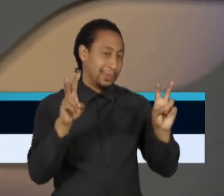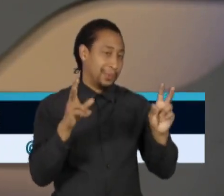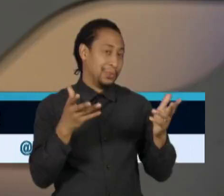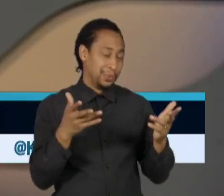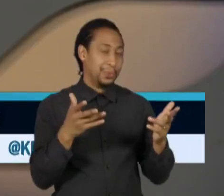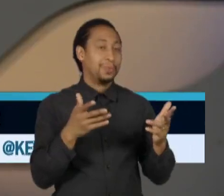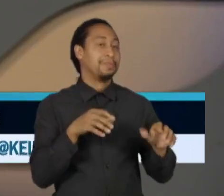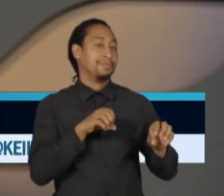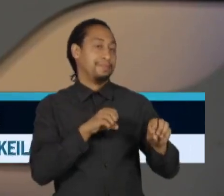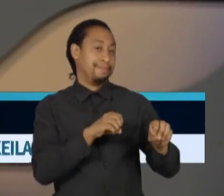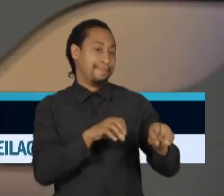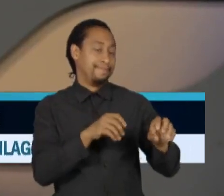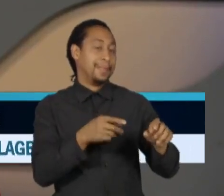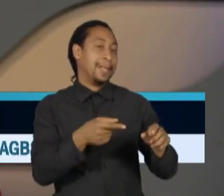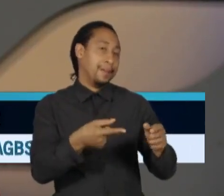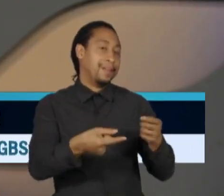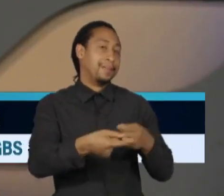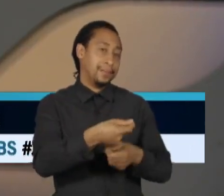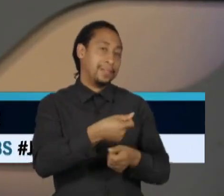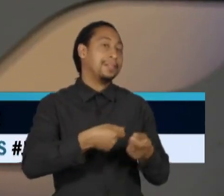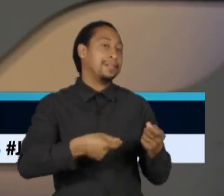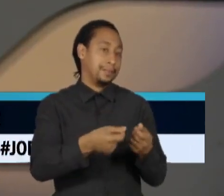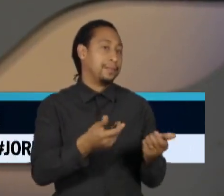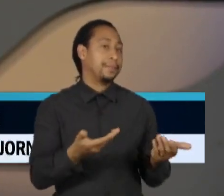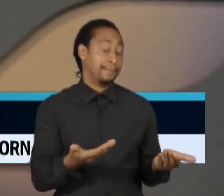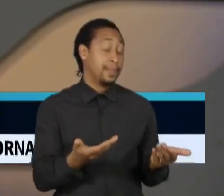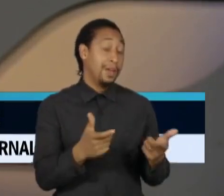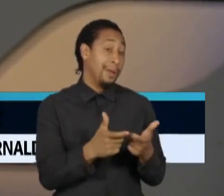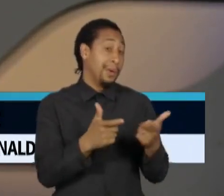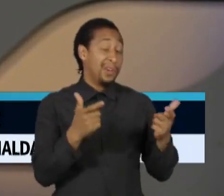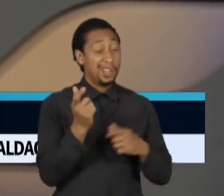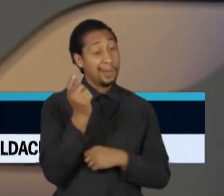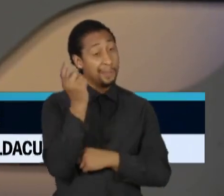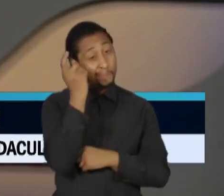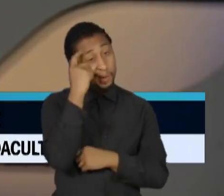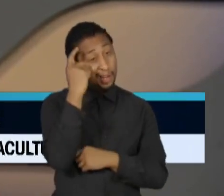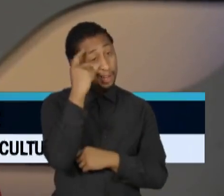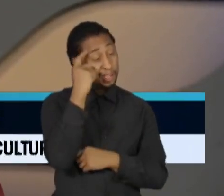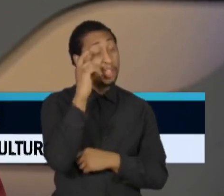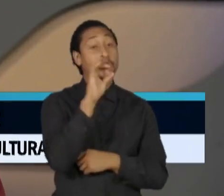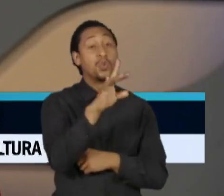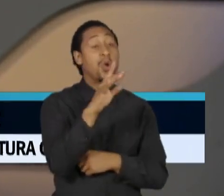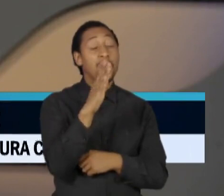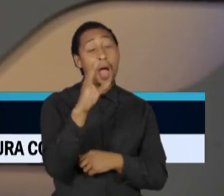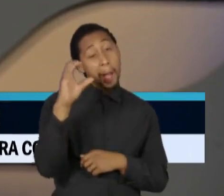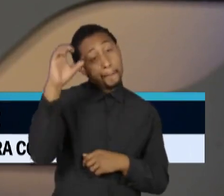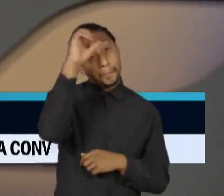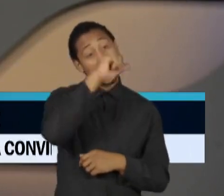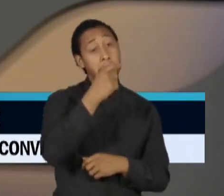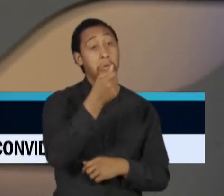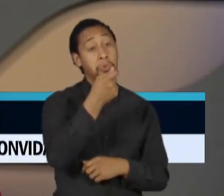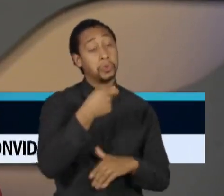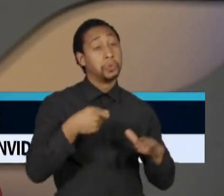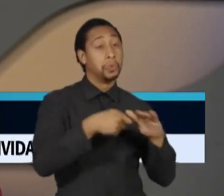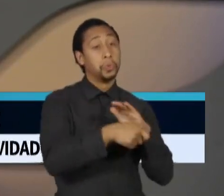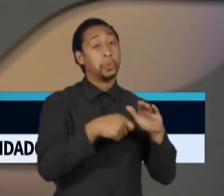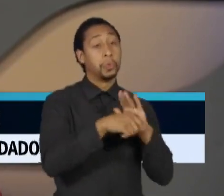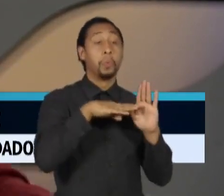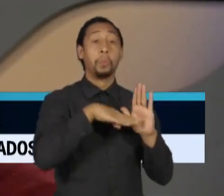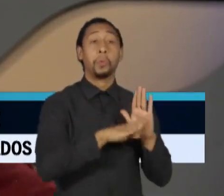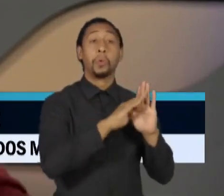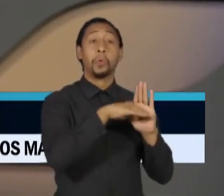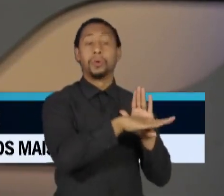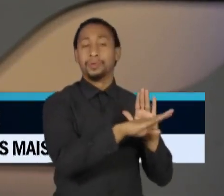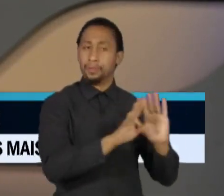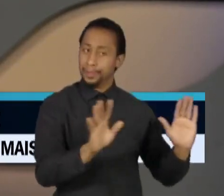educação financeira, né? Que normalmente se pensa que só tem a ver com aprender a aplicar dinheiro na bolsa, mas tem também a ver